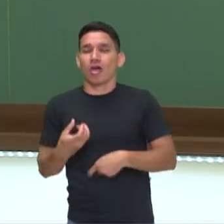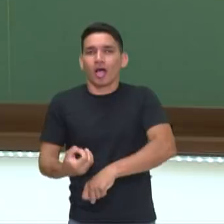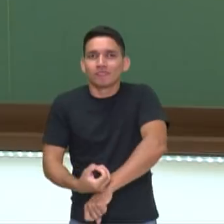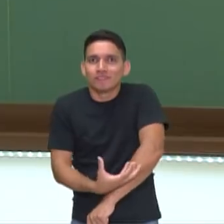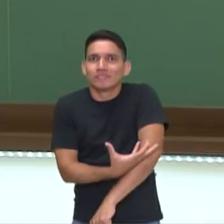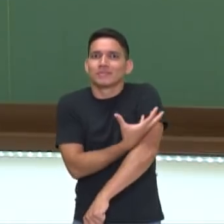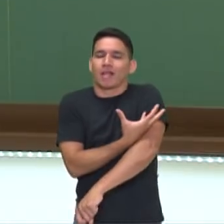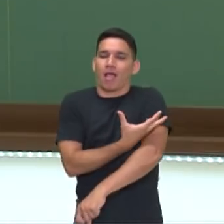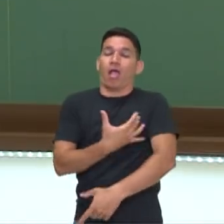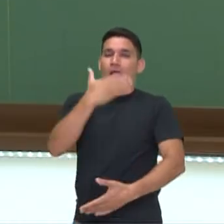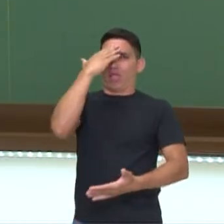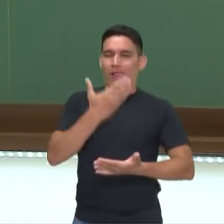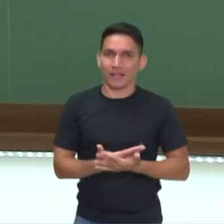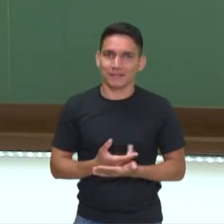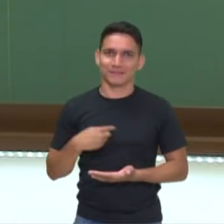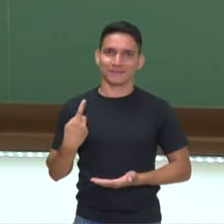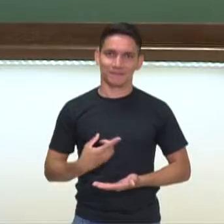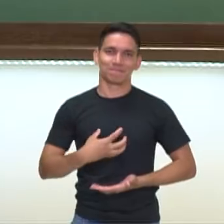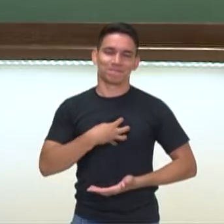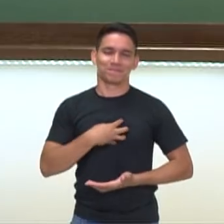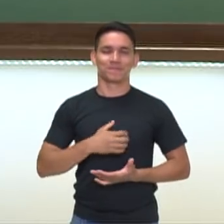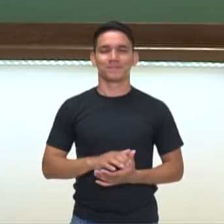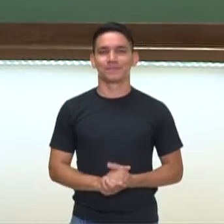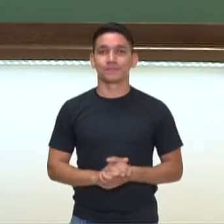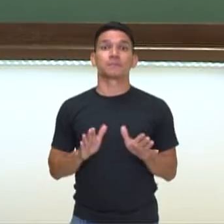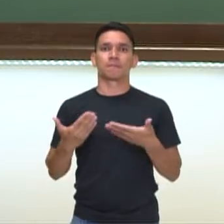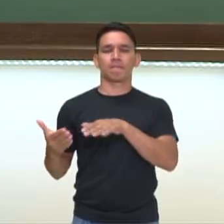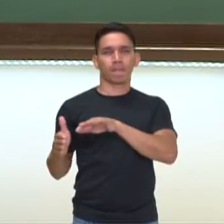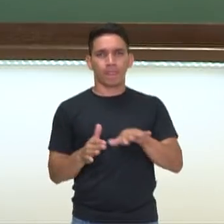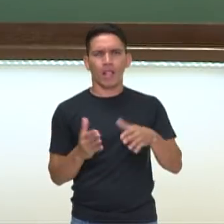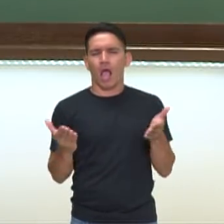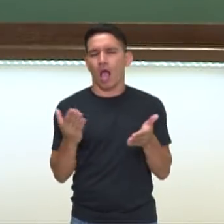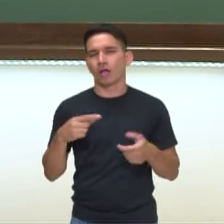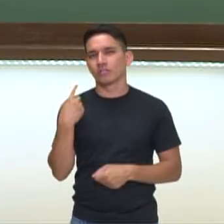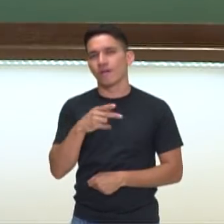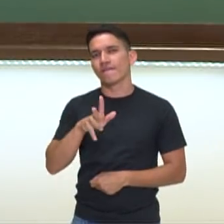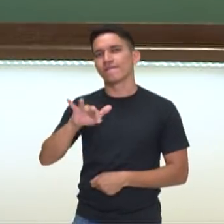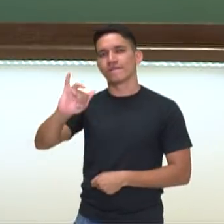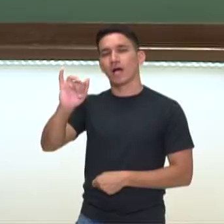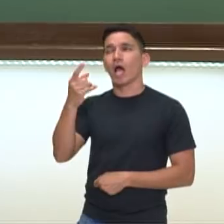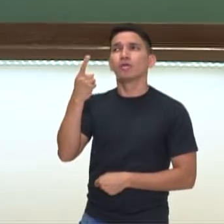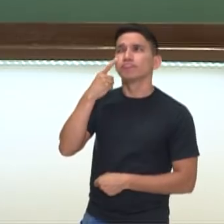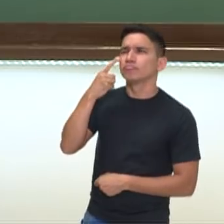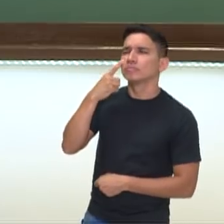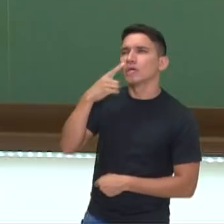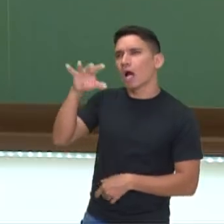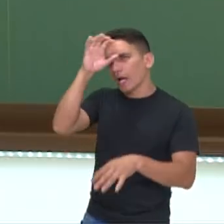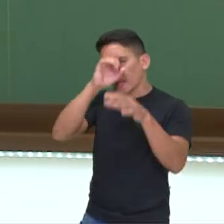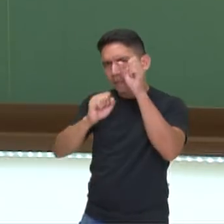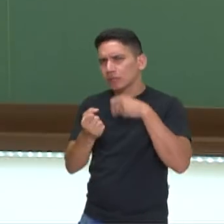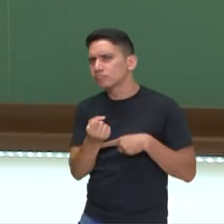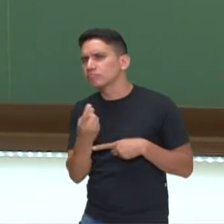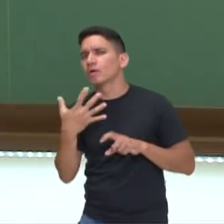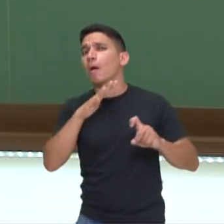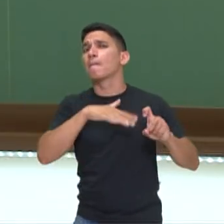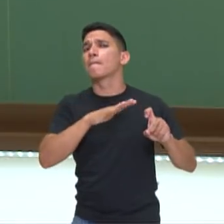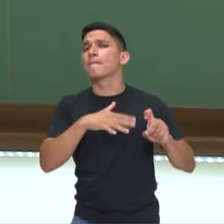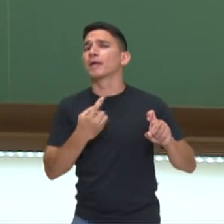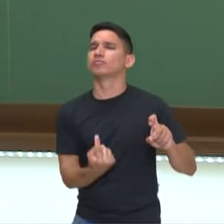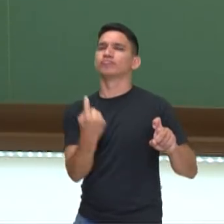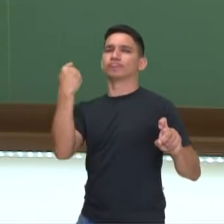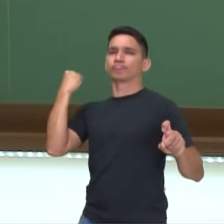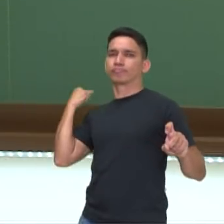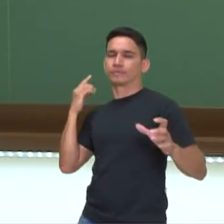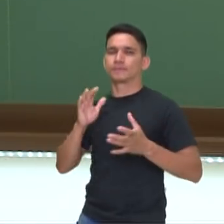nossas crenças. Bom, agora vamos conhecer alguns mitos de origem. Muito bem, então vamos falar de um